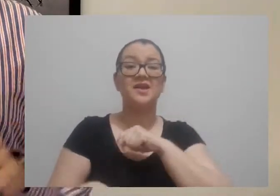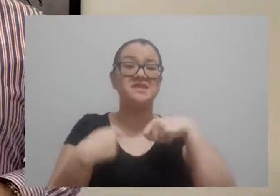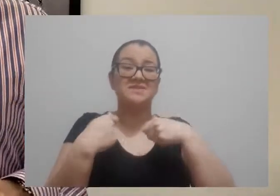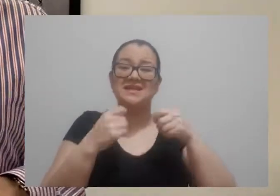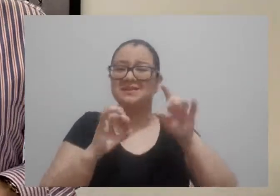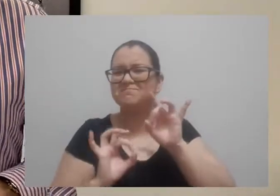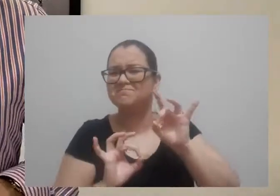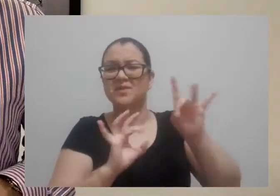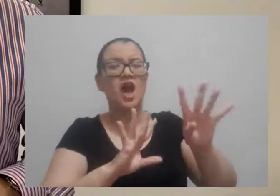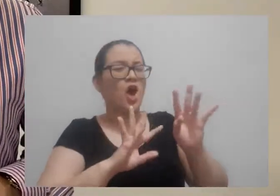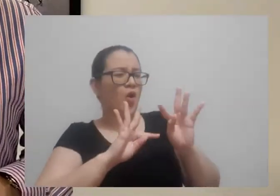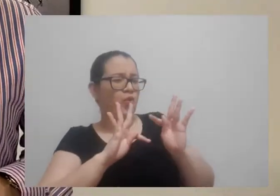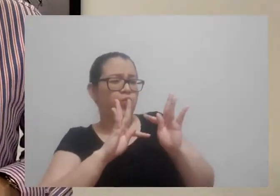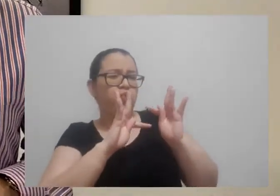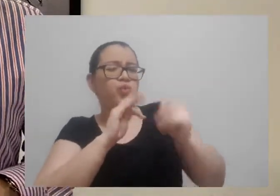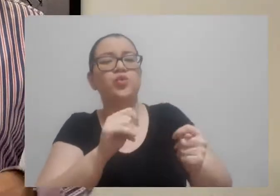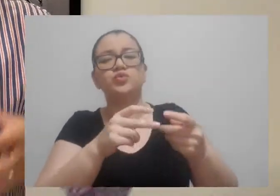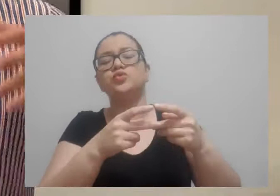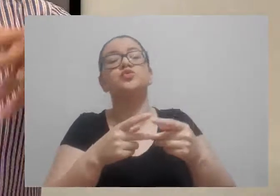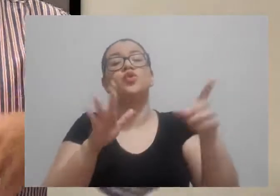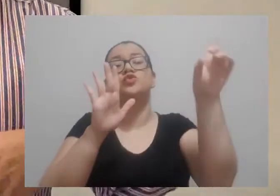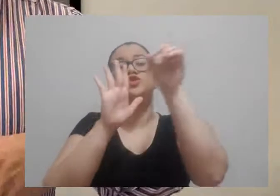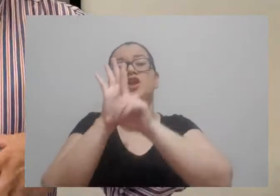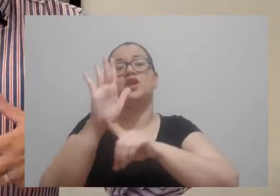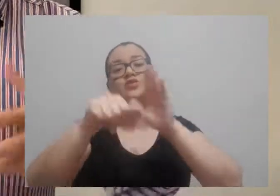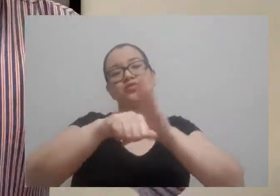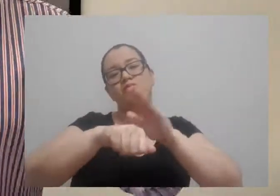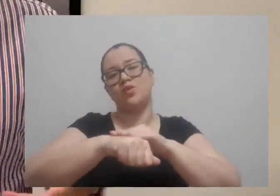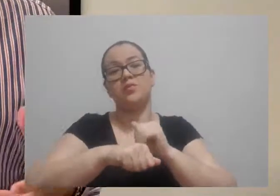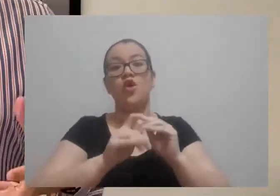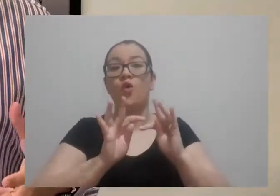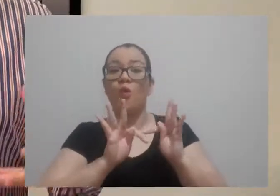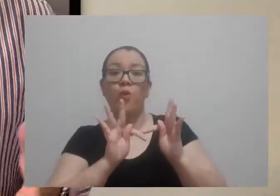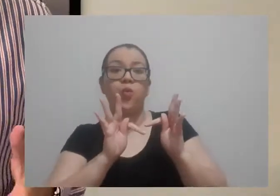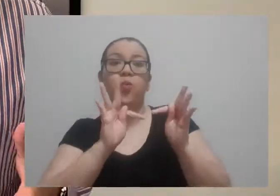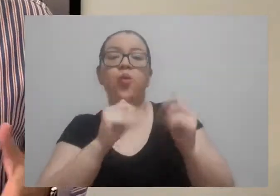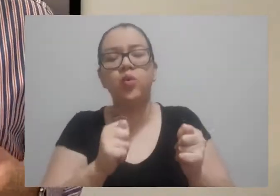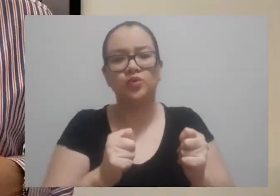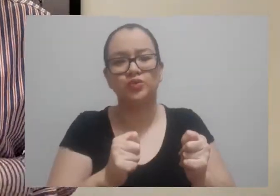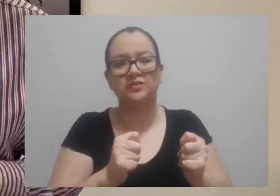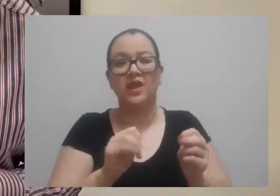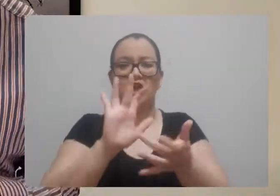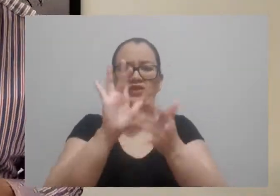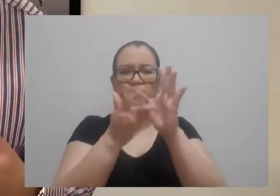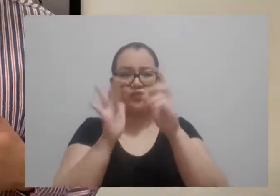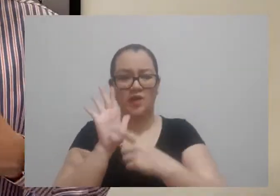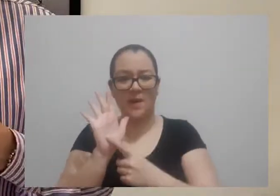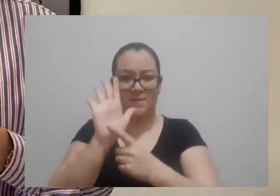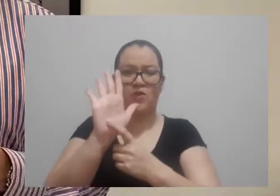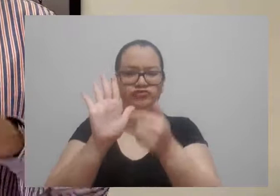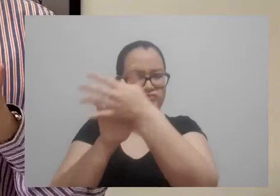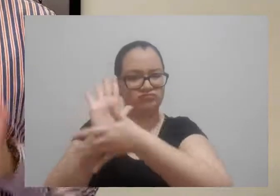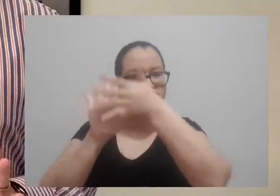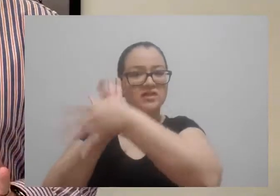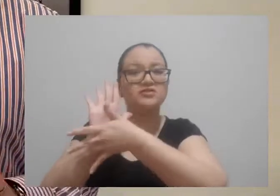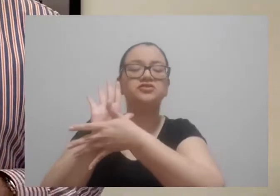os direitos pessoais. Jesus, na verdade, expõe, com essa situação aqui pelo texto, Jesus ele expõe o desejo de Deus